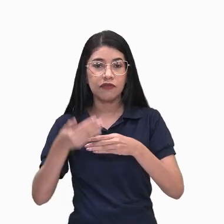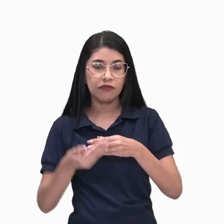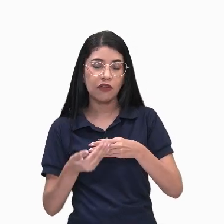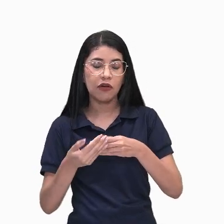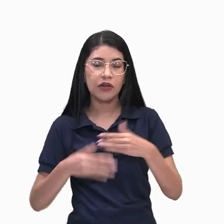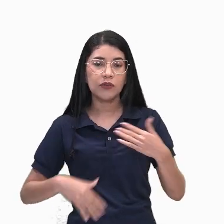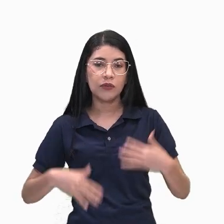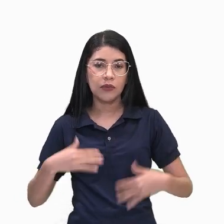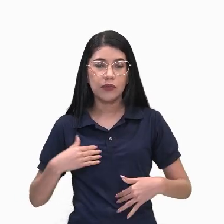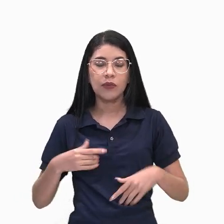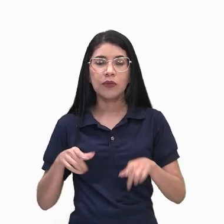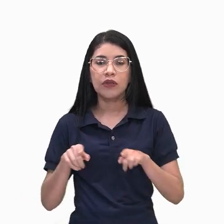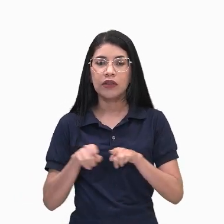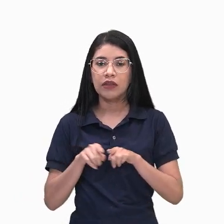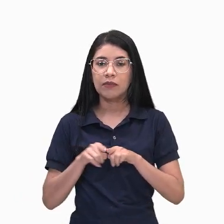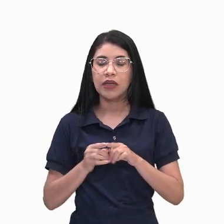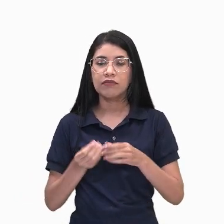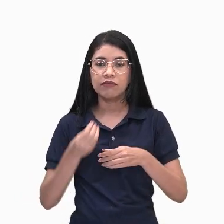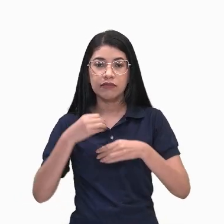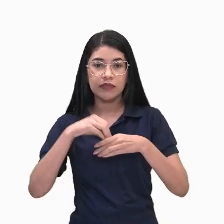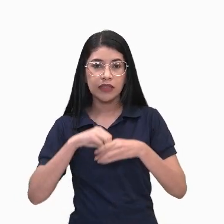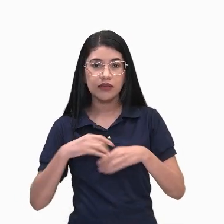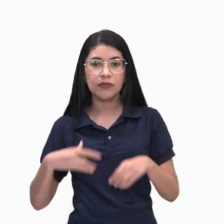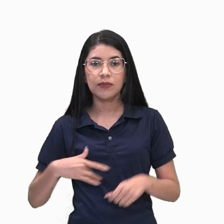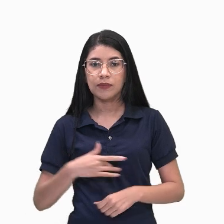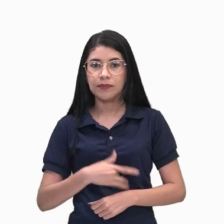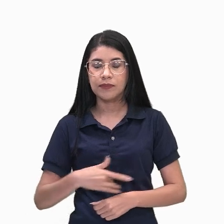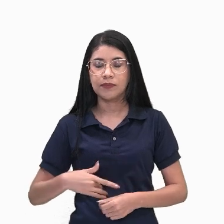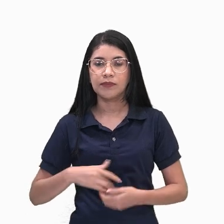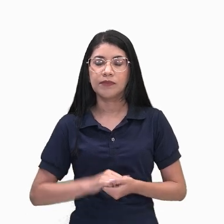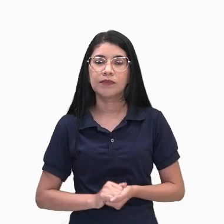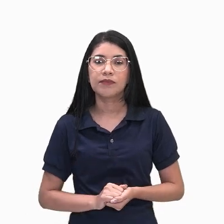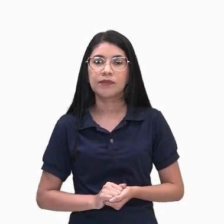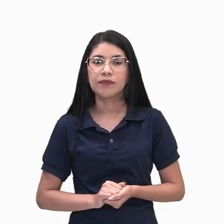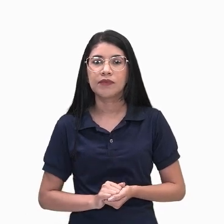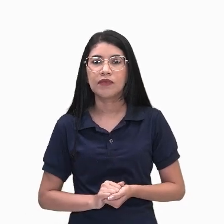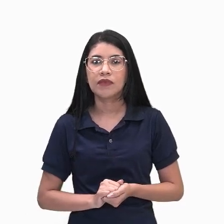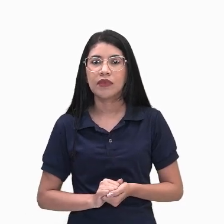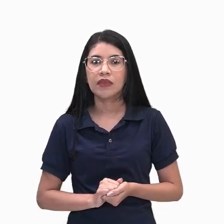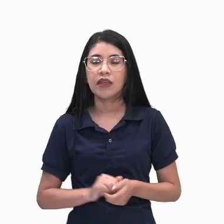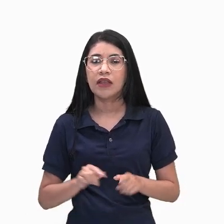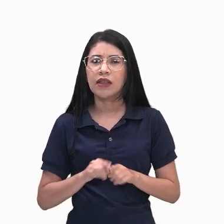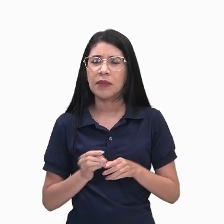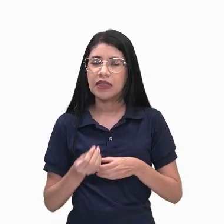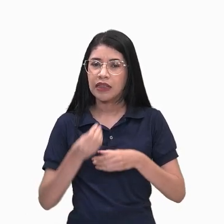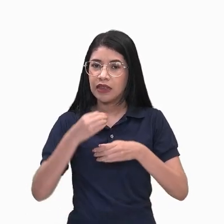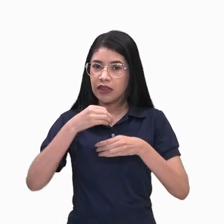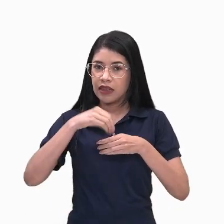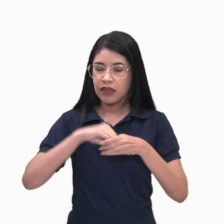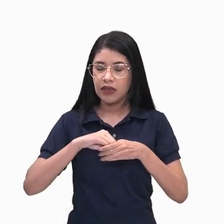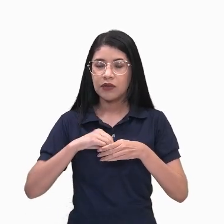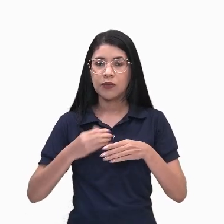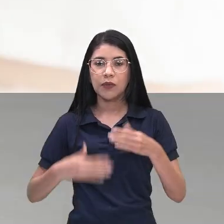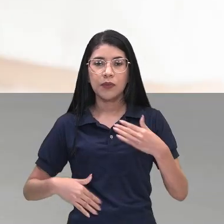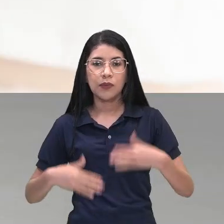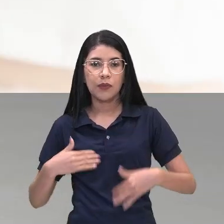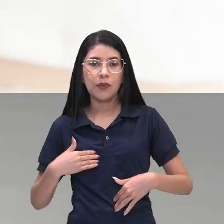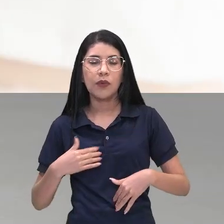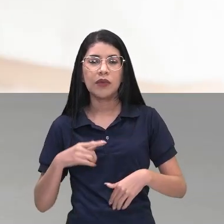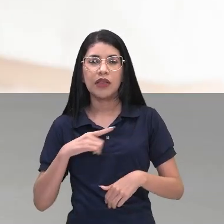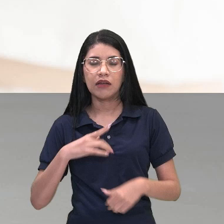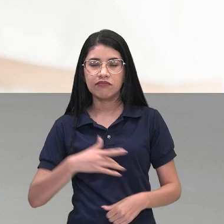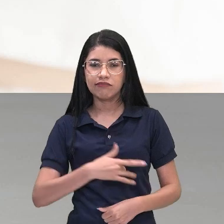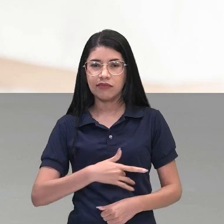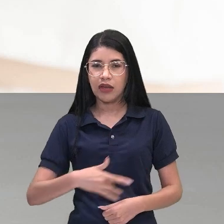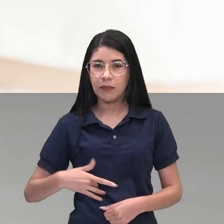essa superfície mais externa do nosso corpo, que é a pele. Naquelas superfícies mais internas, onde nós temos lá os nossos